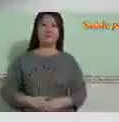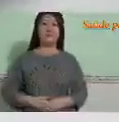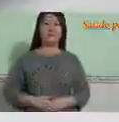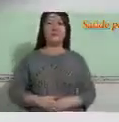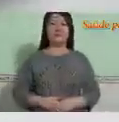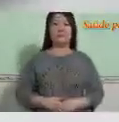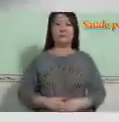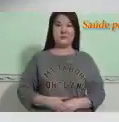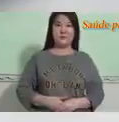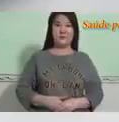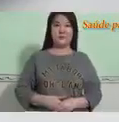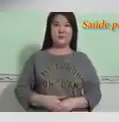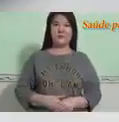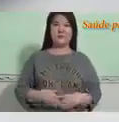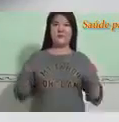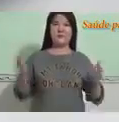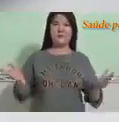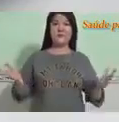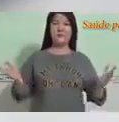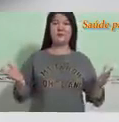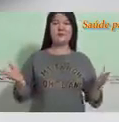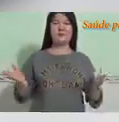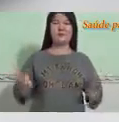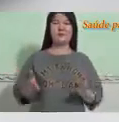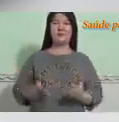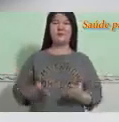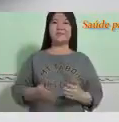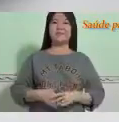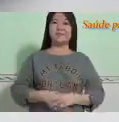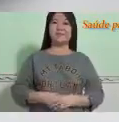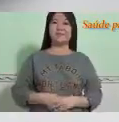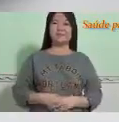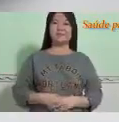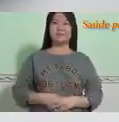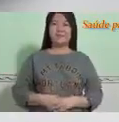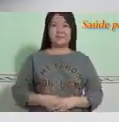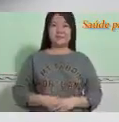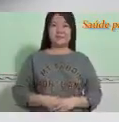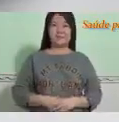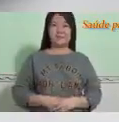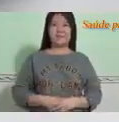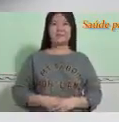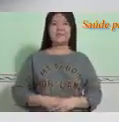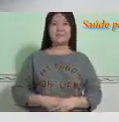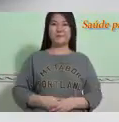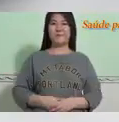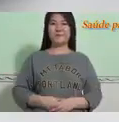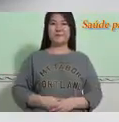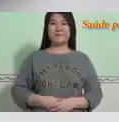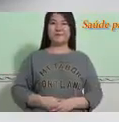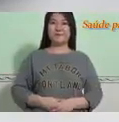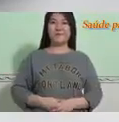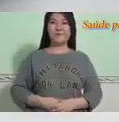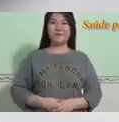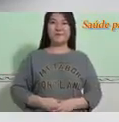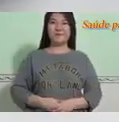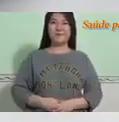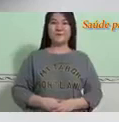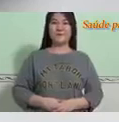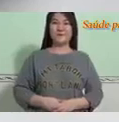Em relação ao COVID-19, apesar dos pesquisadores informarem que esse tipo de coronavírus pode